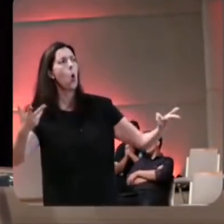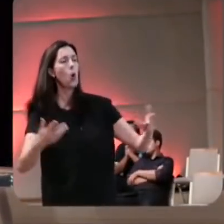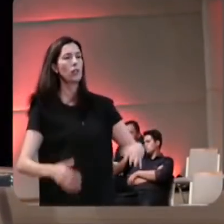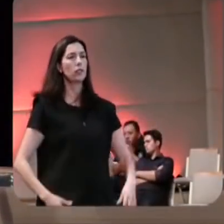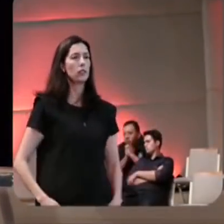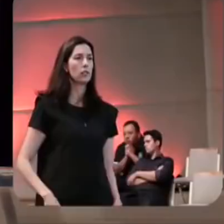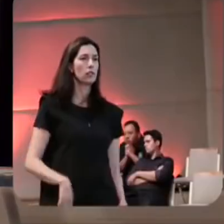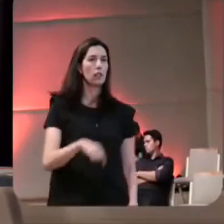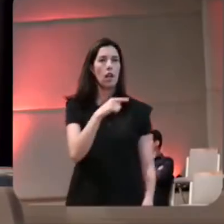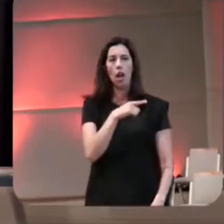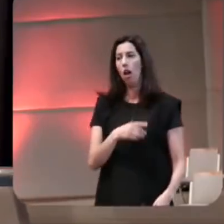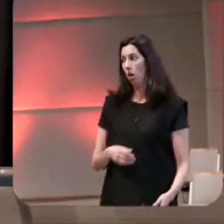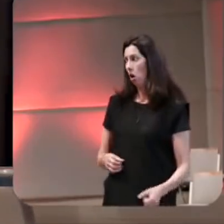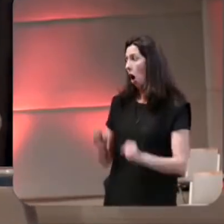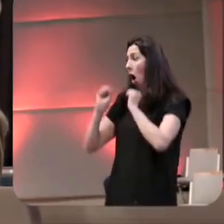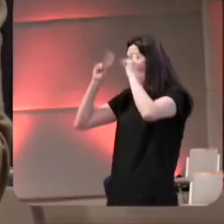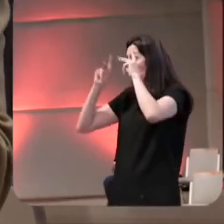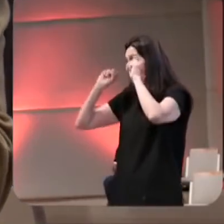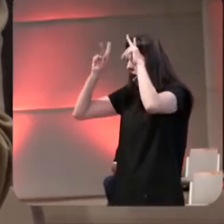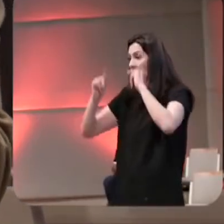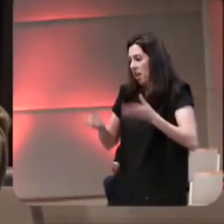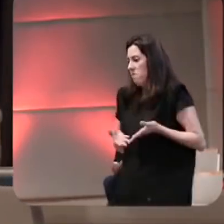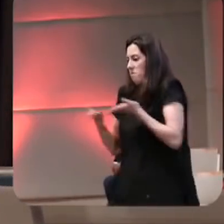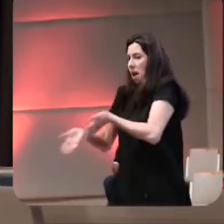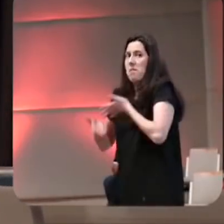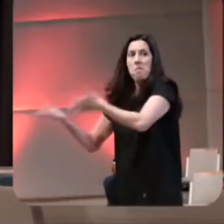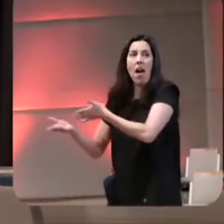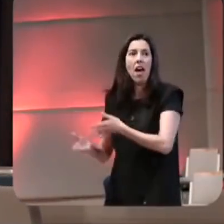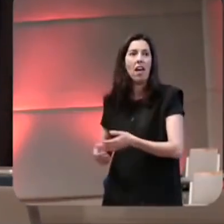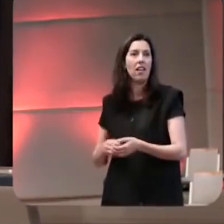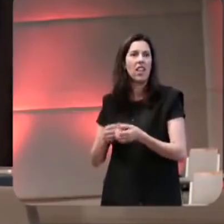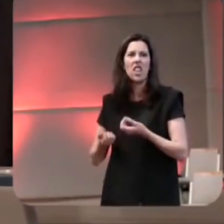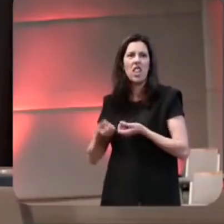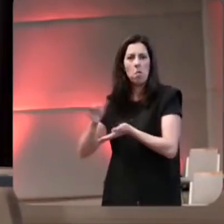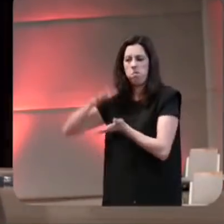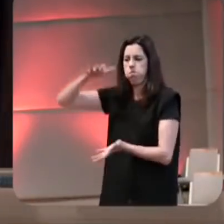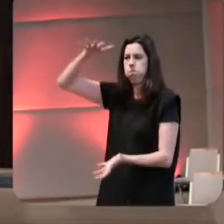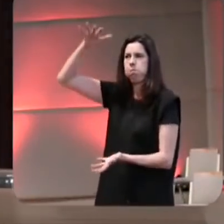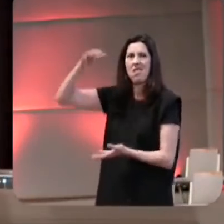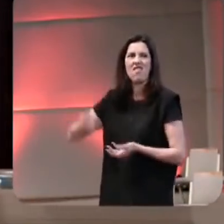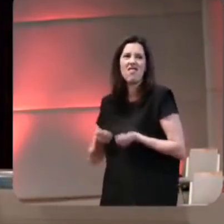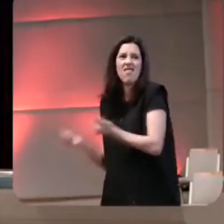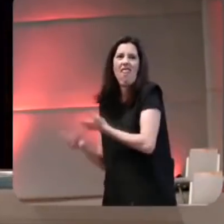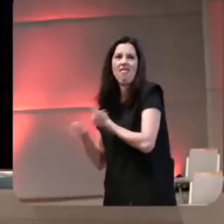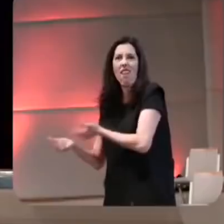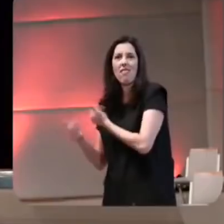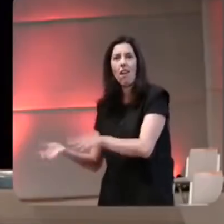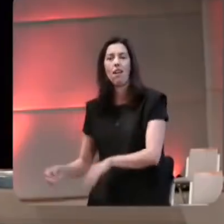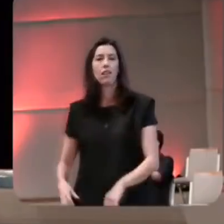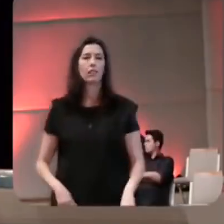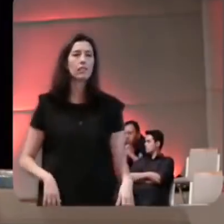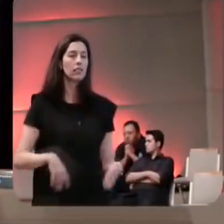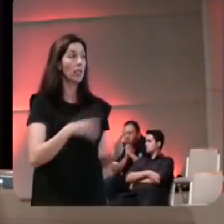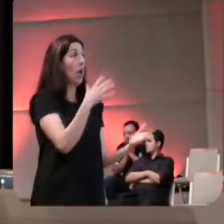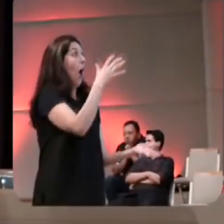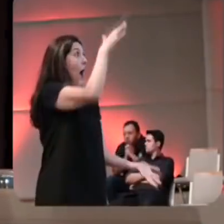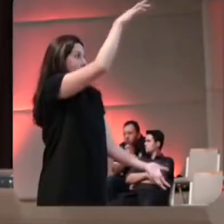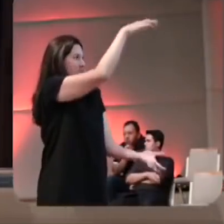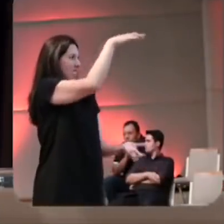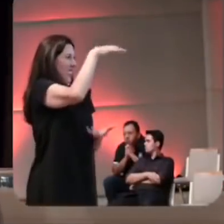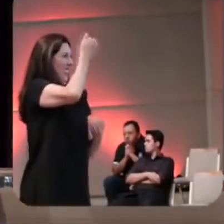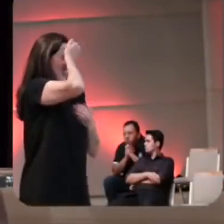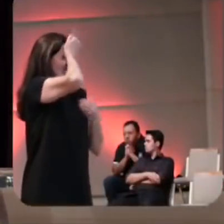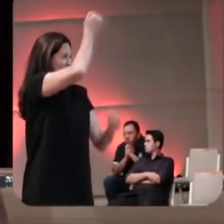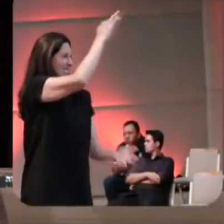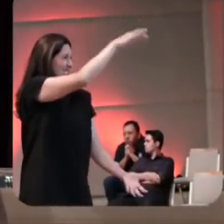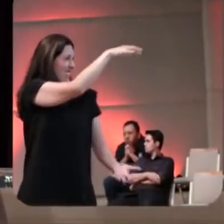ele pega o dinheiro, a roupa e vai embora. Mas quando ele está chegando, Eliseu está esperando ele. Ele diz assim: escuta aqui,